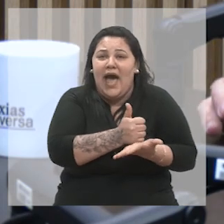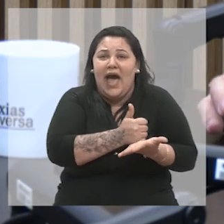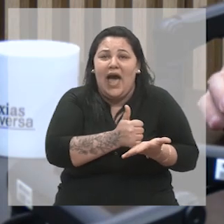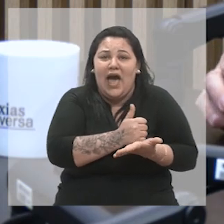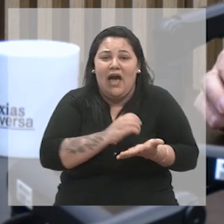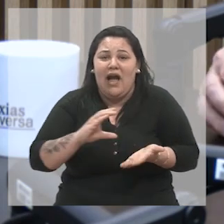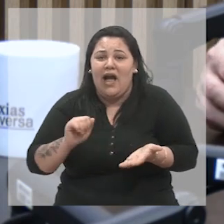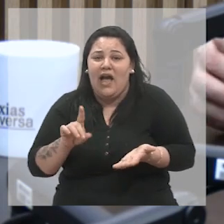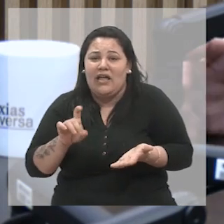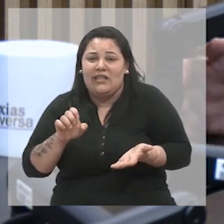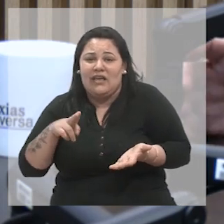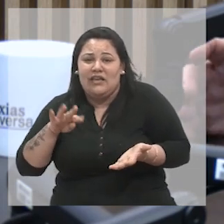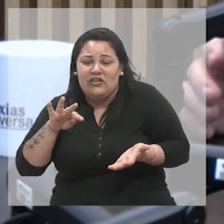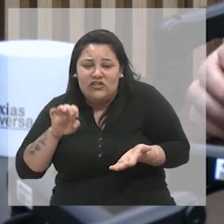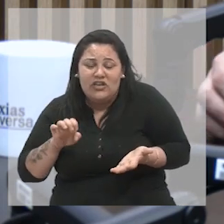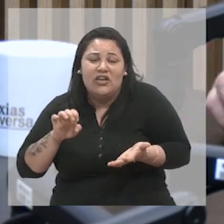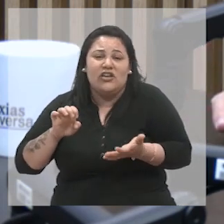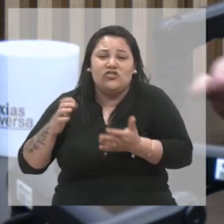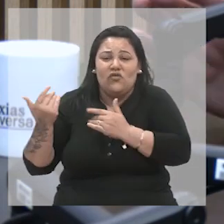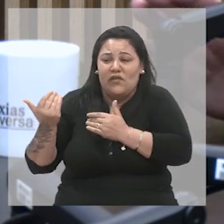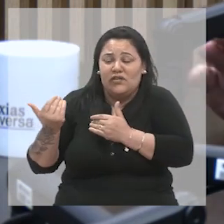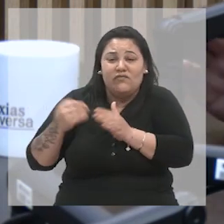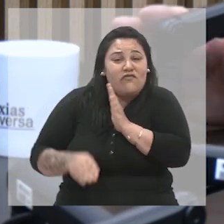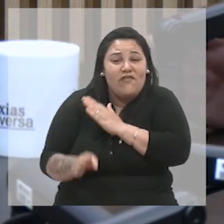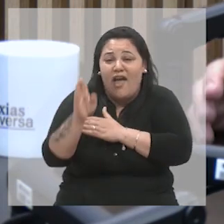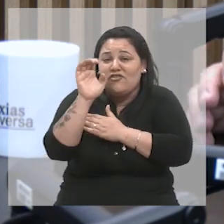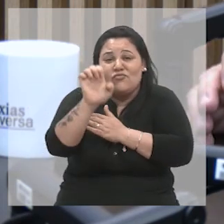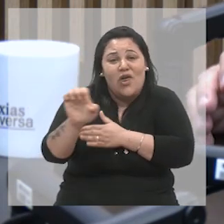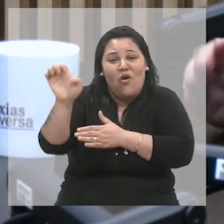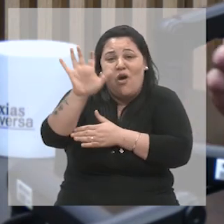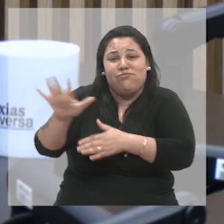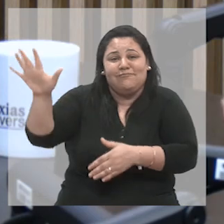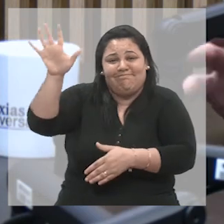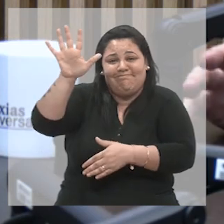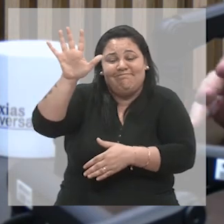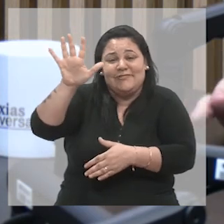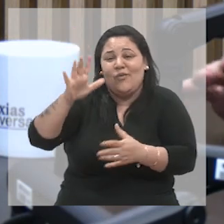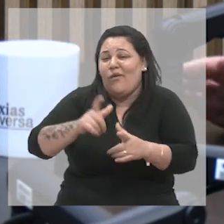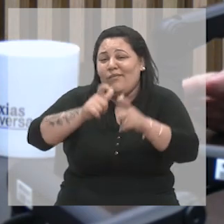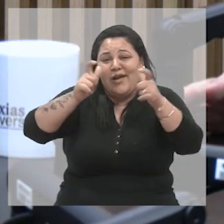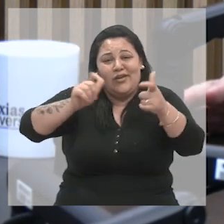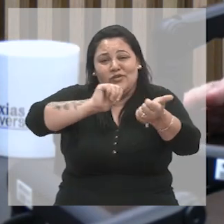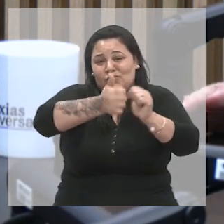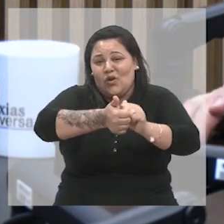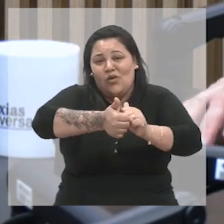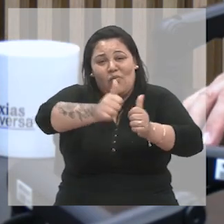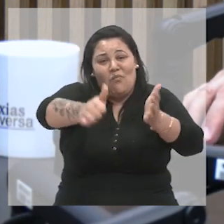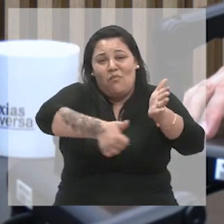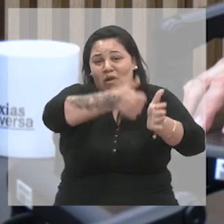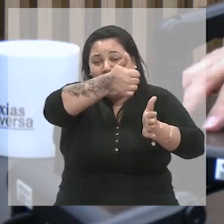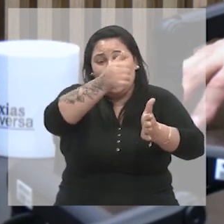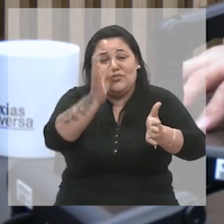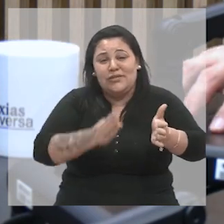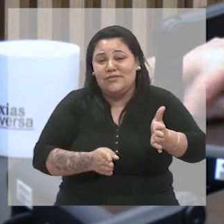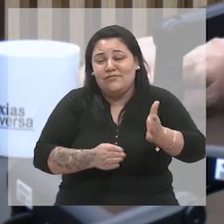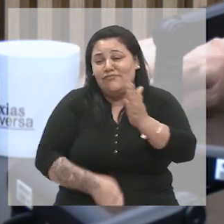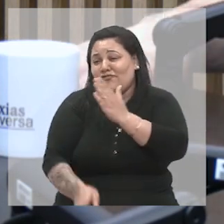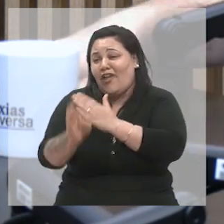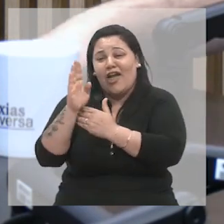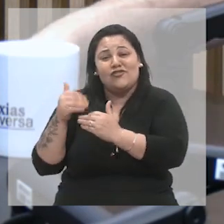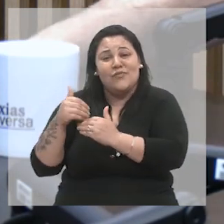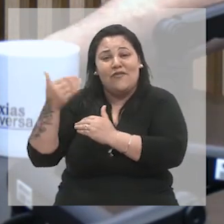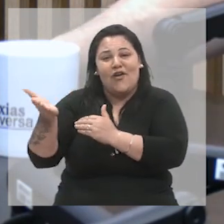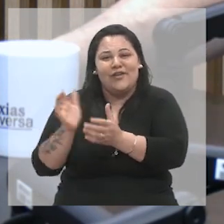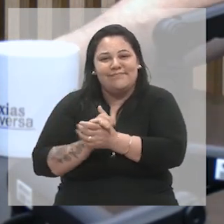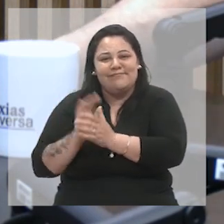de cadetes, de juvenis, eles estão indo para a Europa. Então a grande maioria dos atletas melhores do Brasil estão